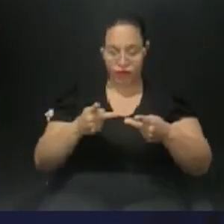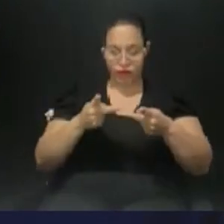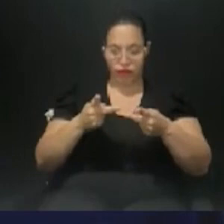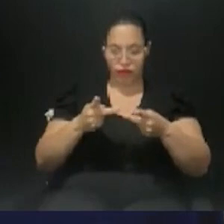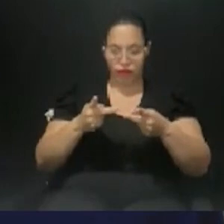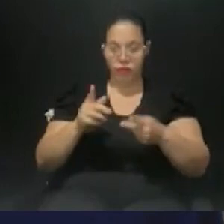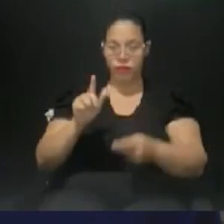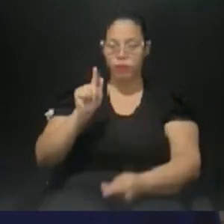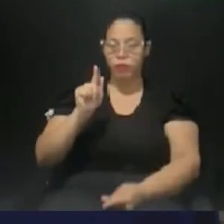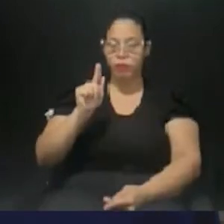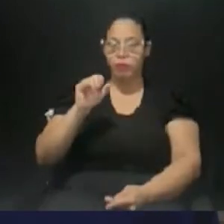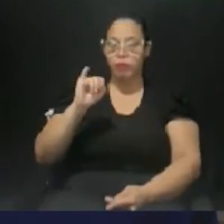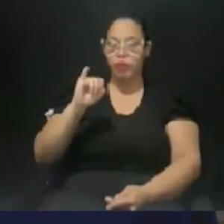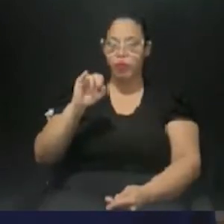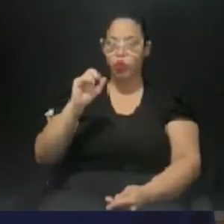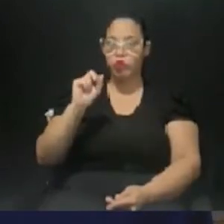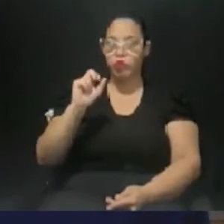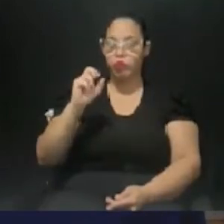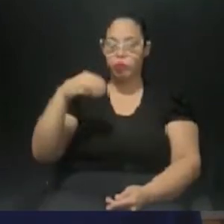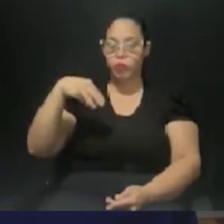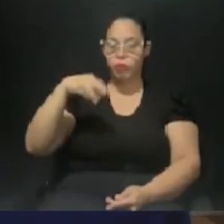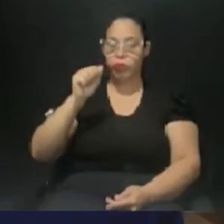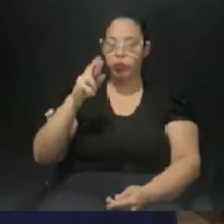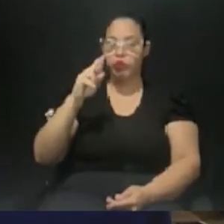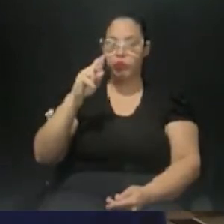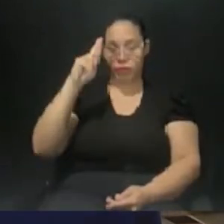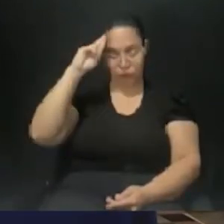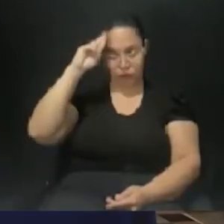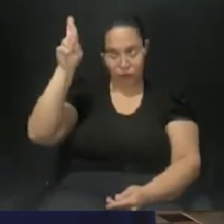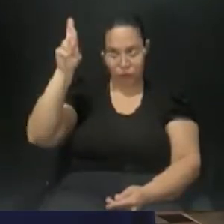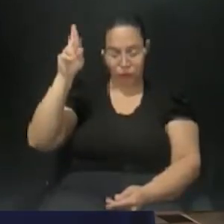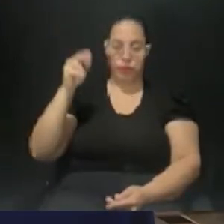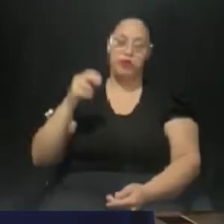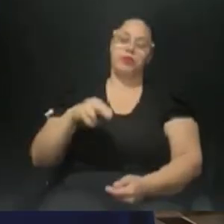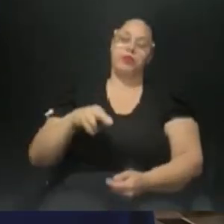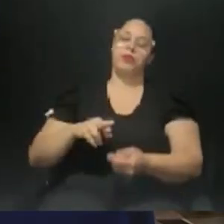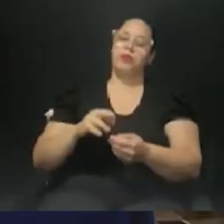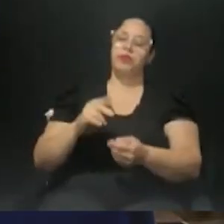Convidamos agora Gilmar Rocha, gerente do Faca Bar.